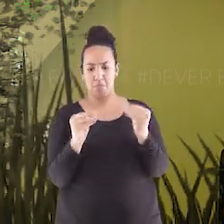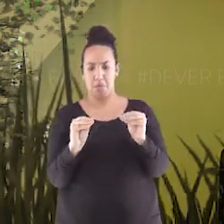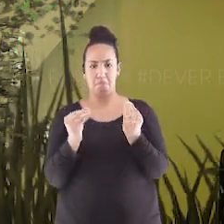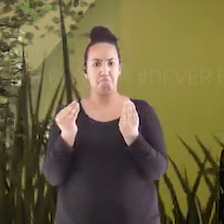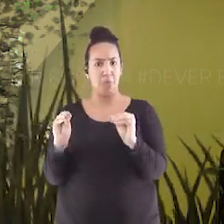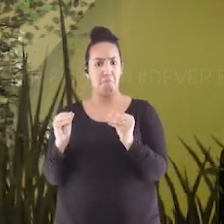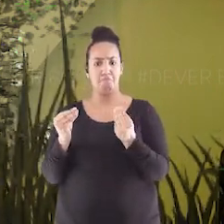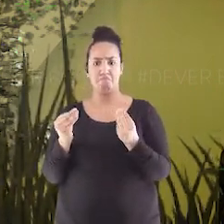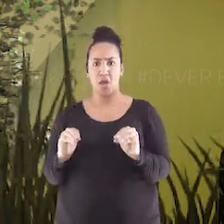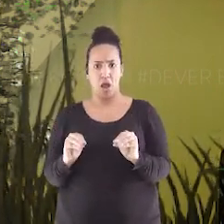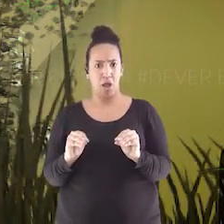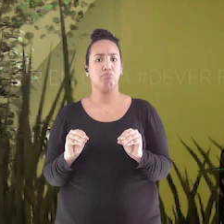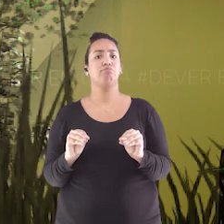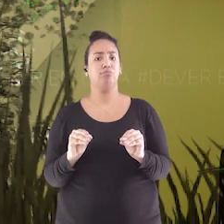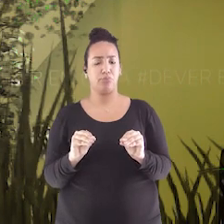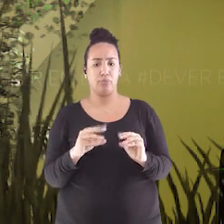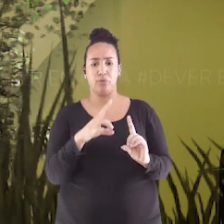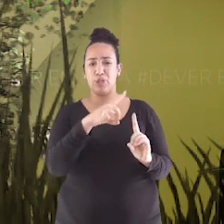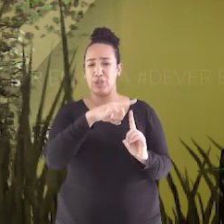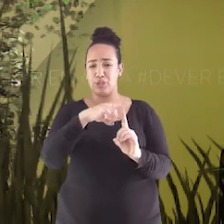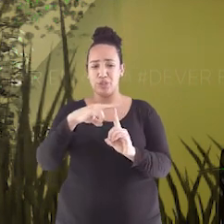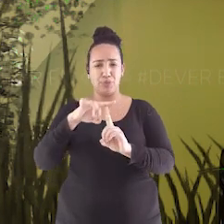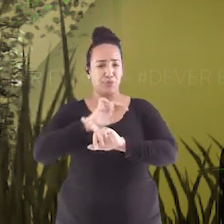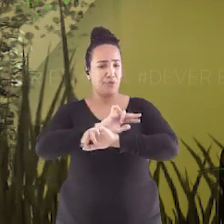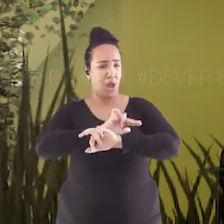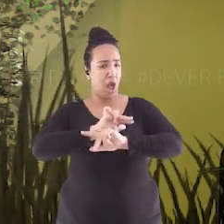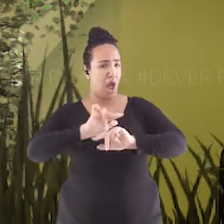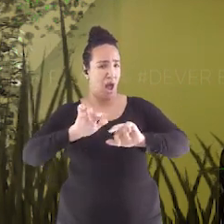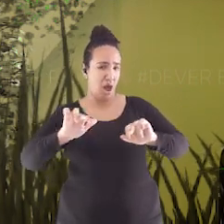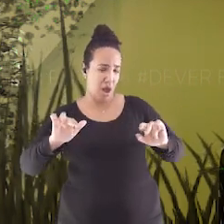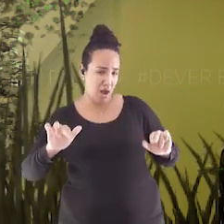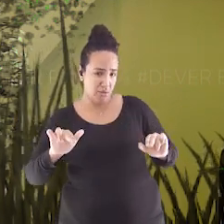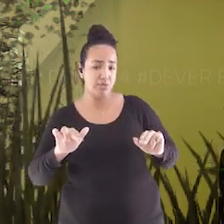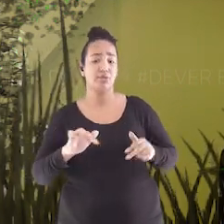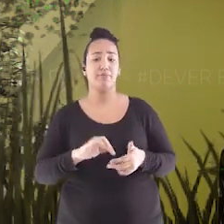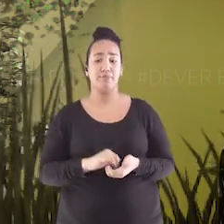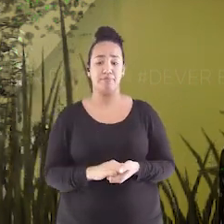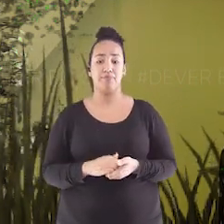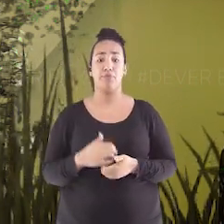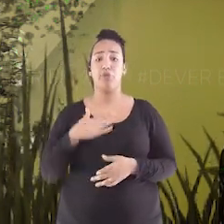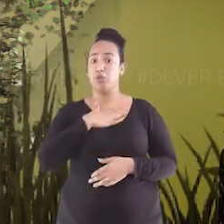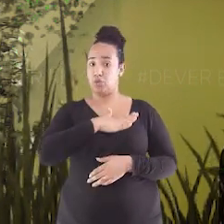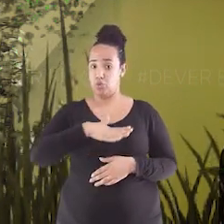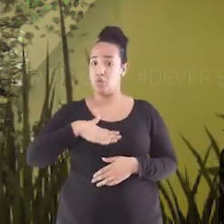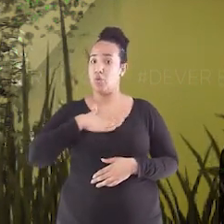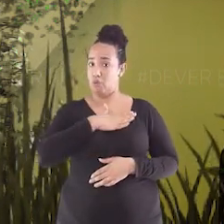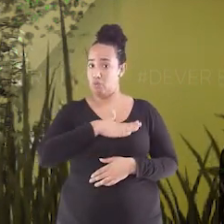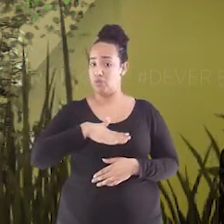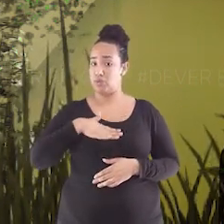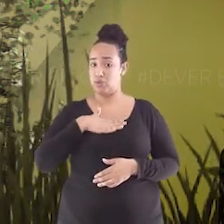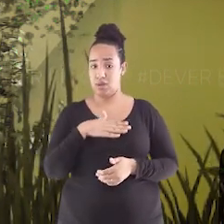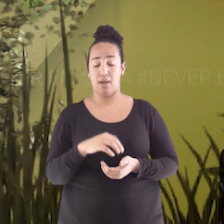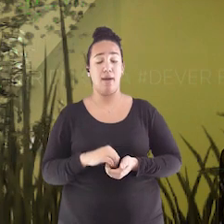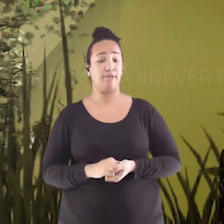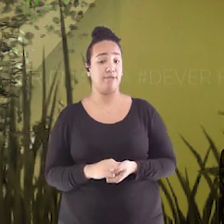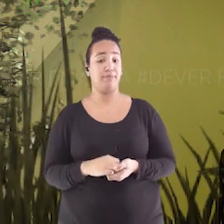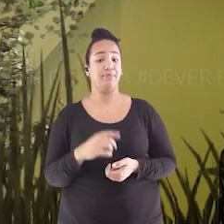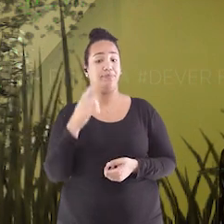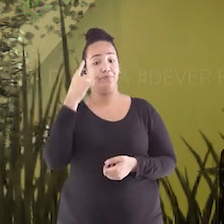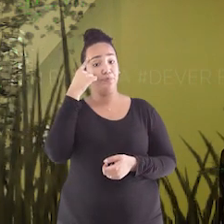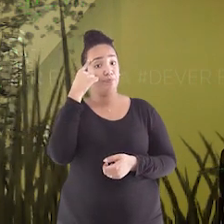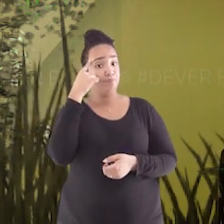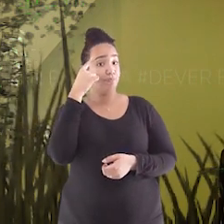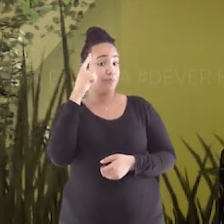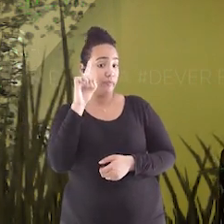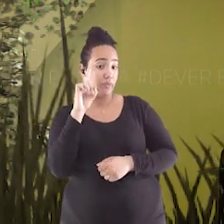coisas, qualquer coisa mesmo. Rotular as coisas que ele gostava de fazer. Certo dia,